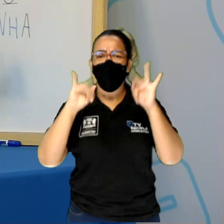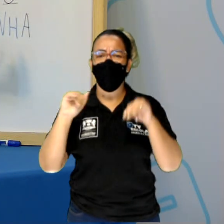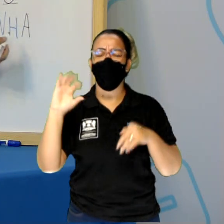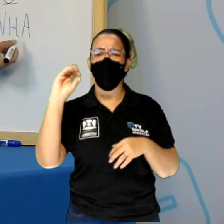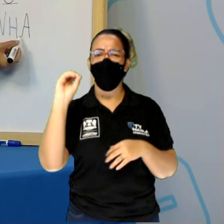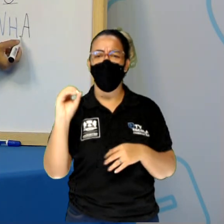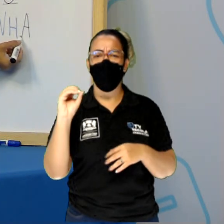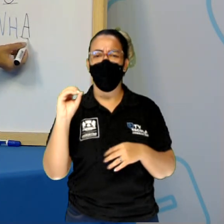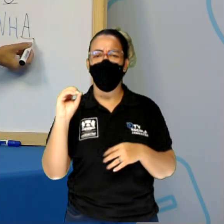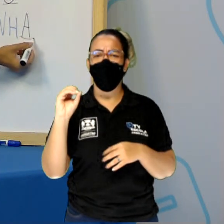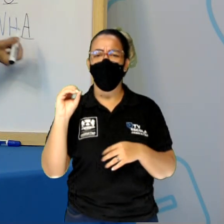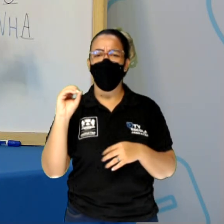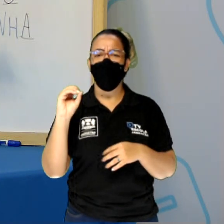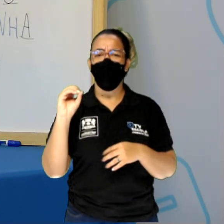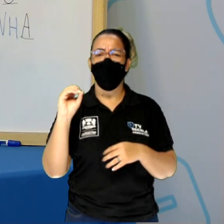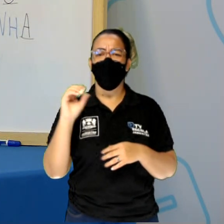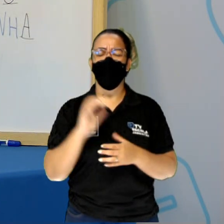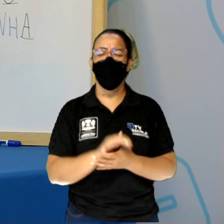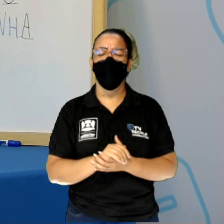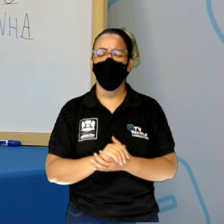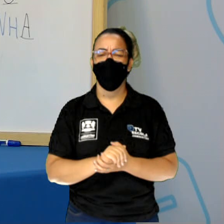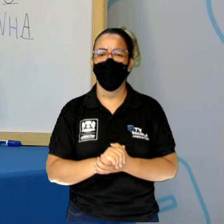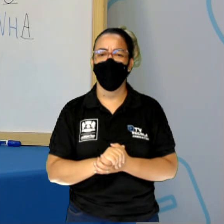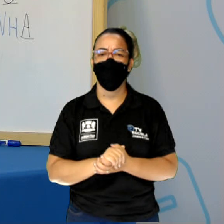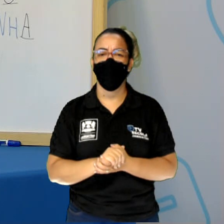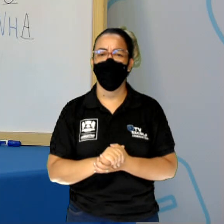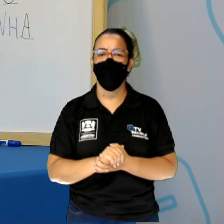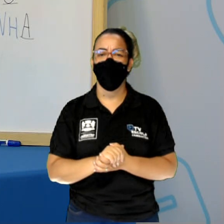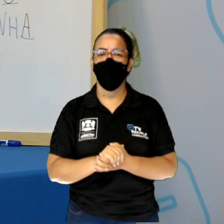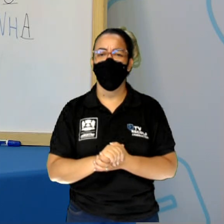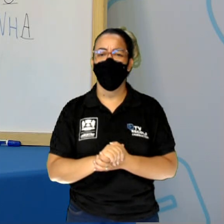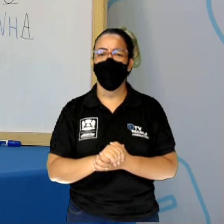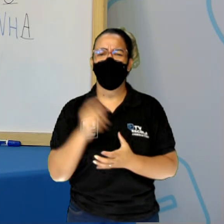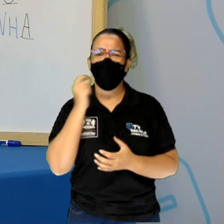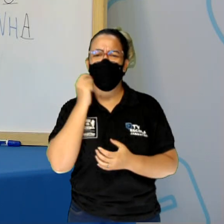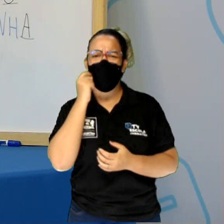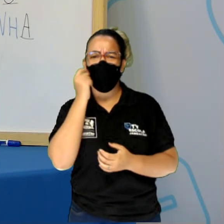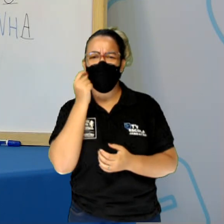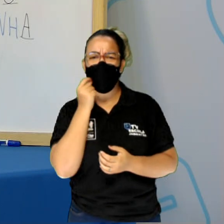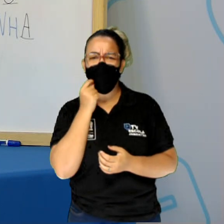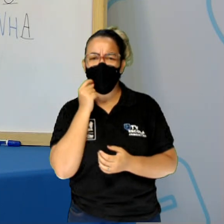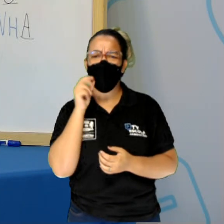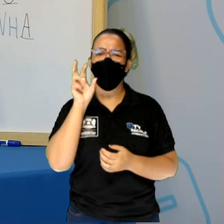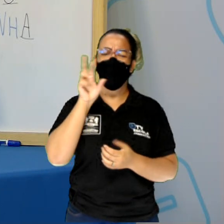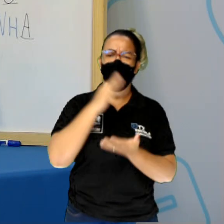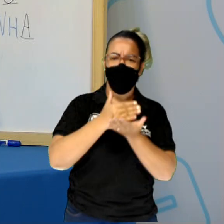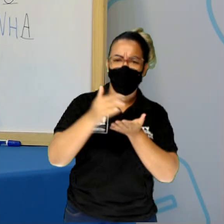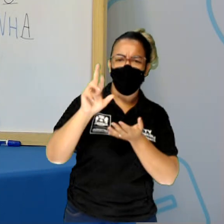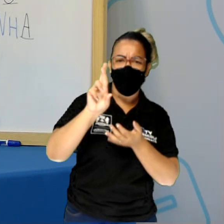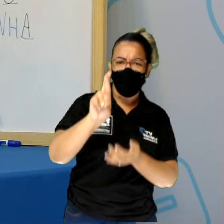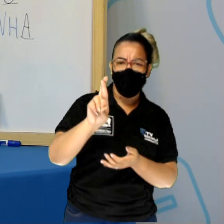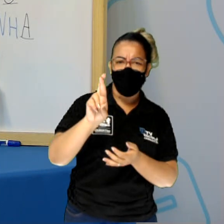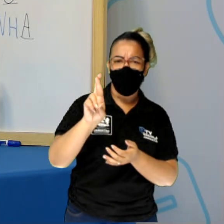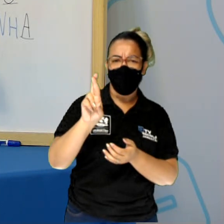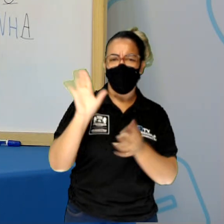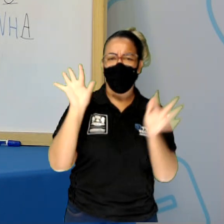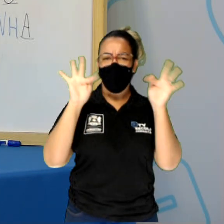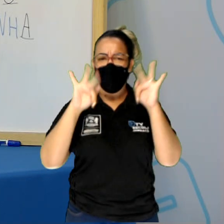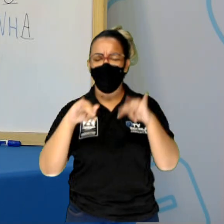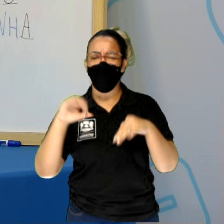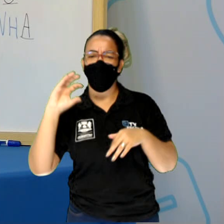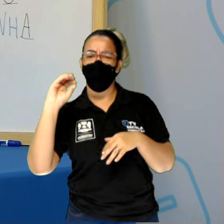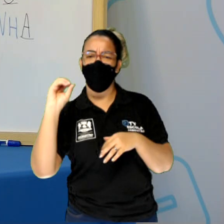Galinha termina com A. O rato começa com R e termina com